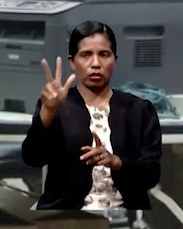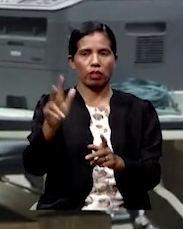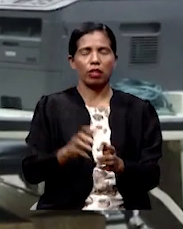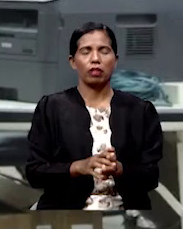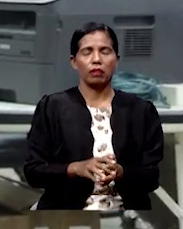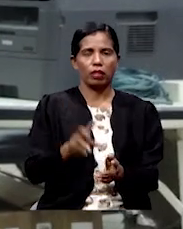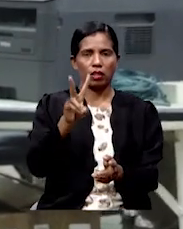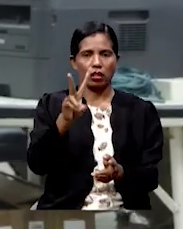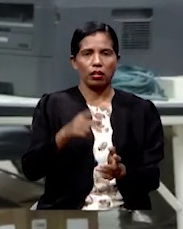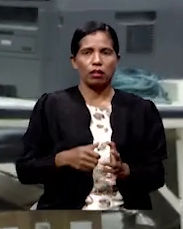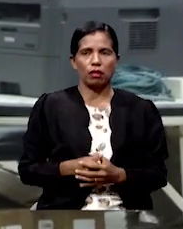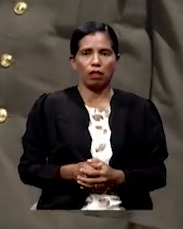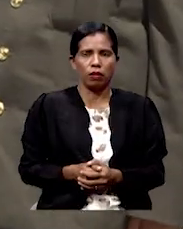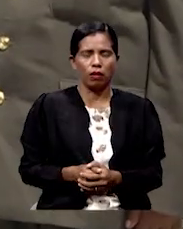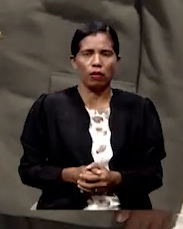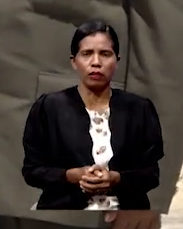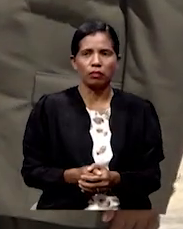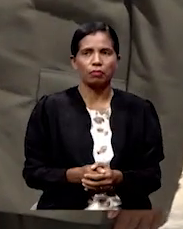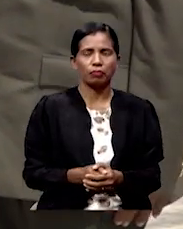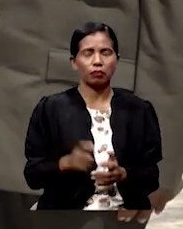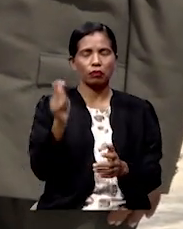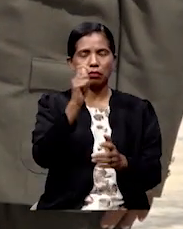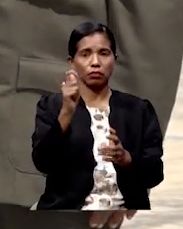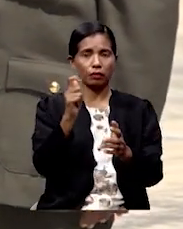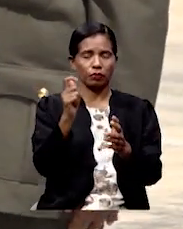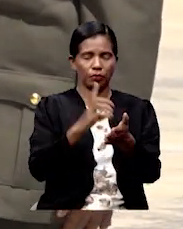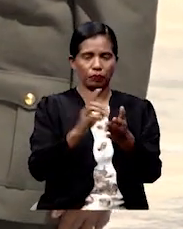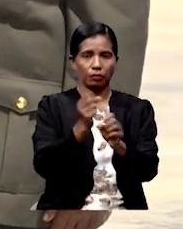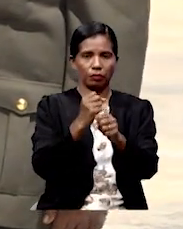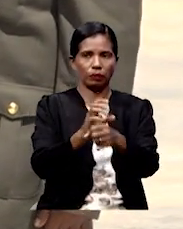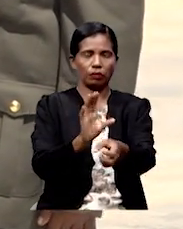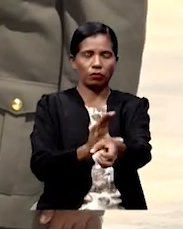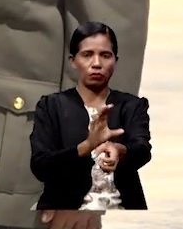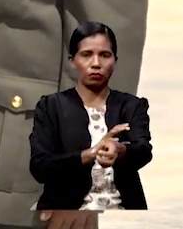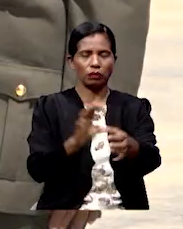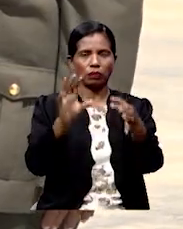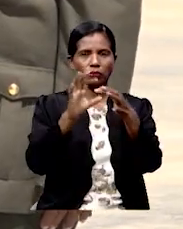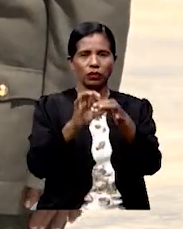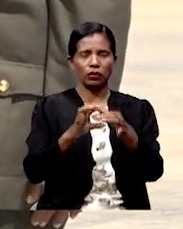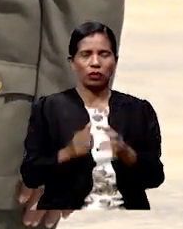em rua. Antes, né, ia terça-feira, comando FFDTL, halamos promoção ba membro